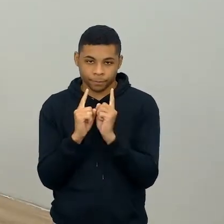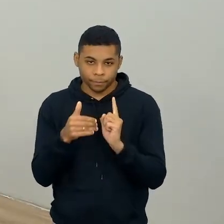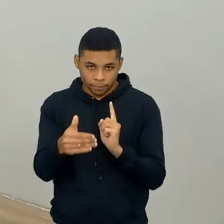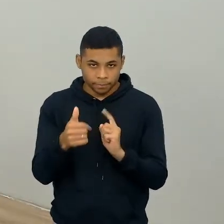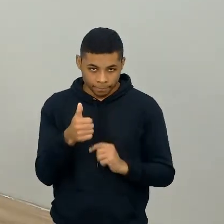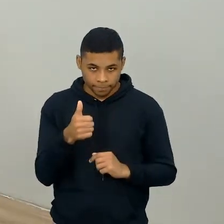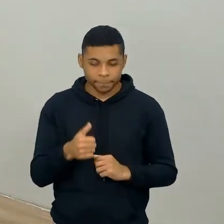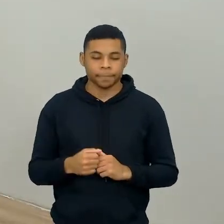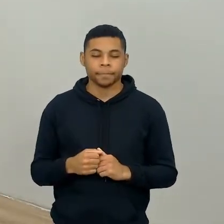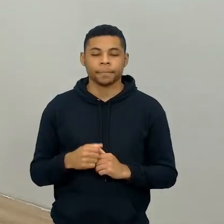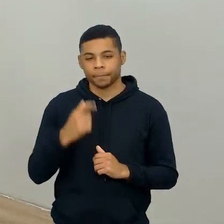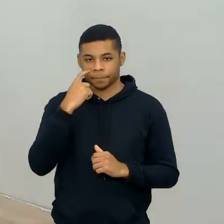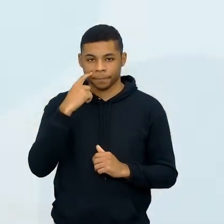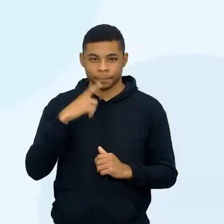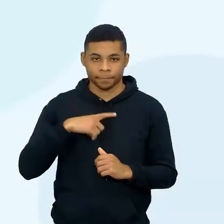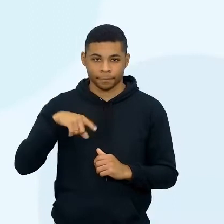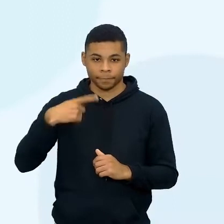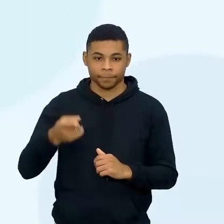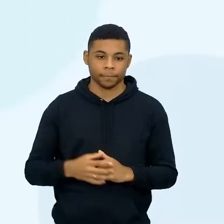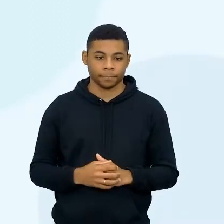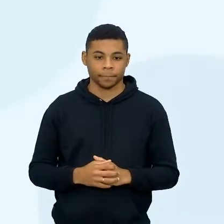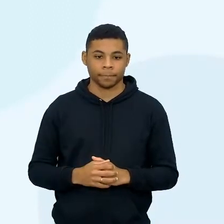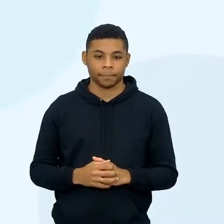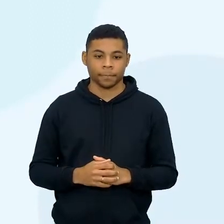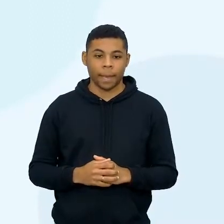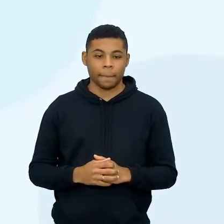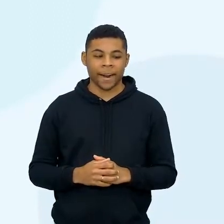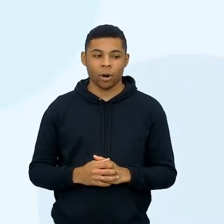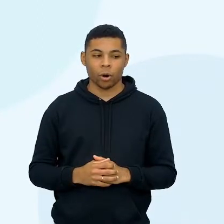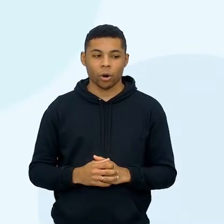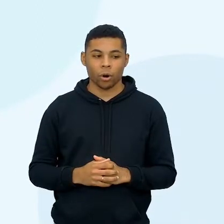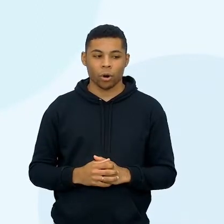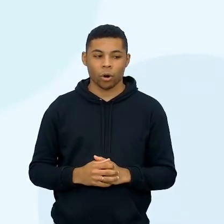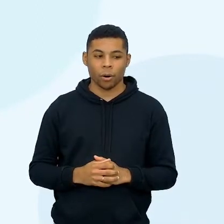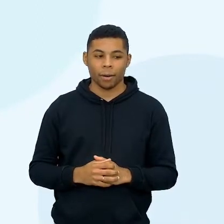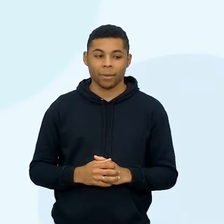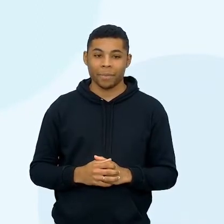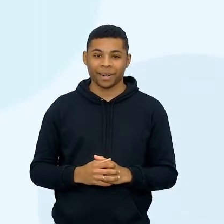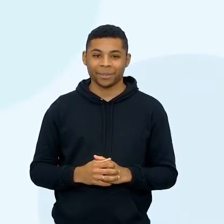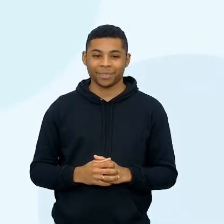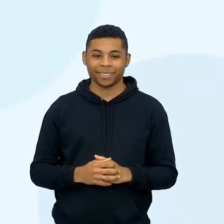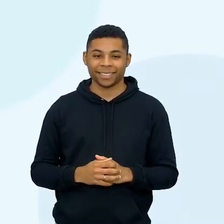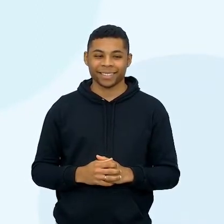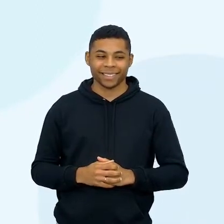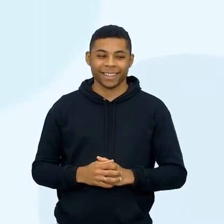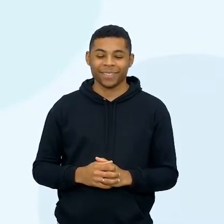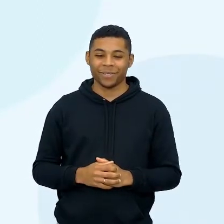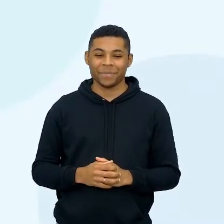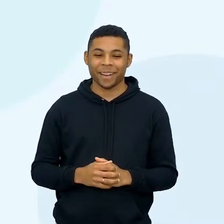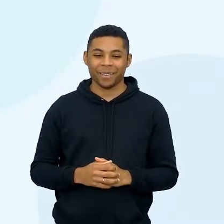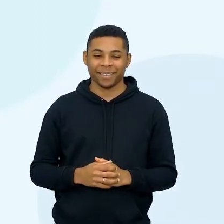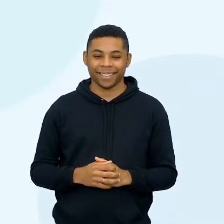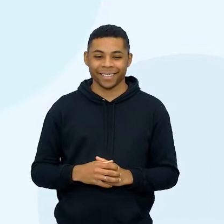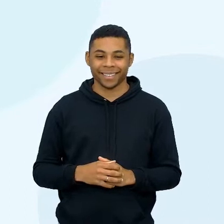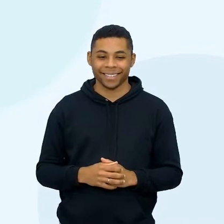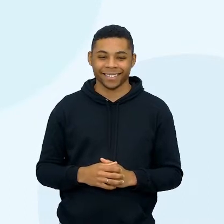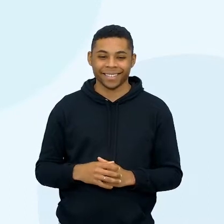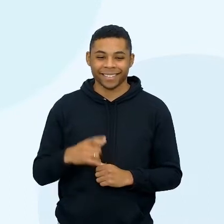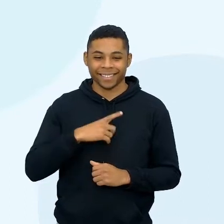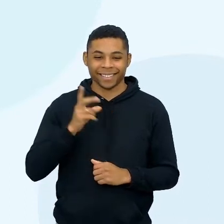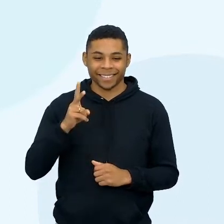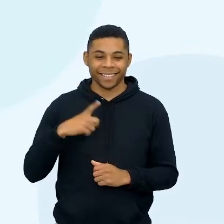Muito bem, vamos voltar para o LED agora. A habilidade que a gente vai trabalhar é a habilidade número 104, que